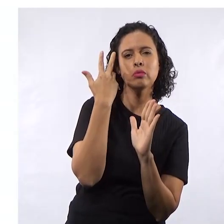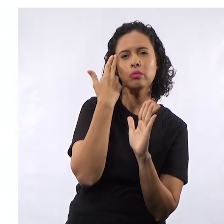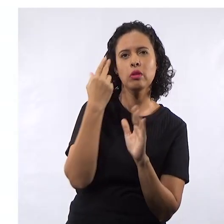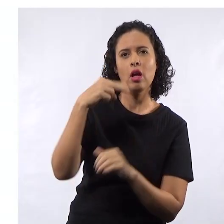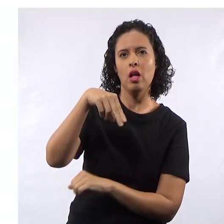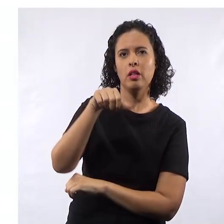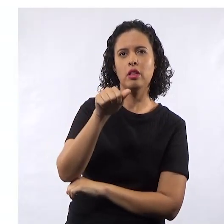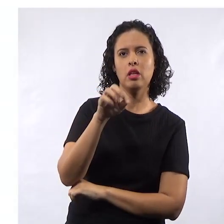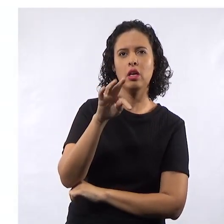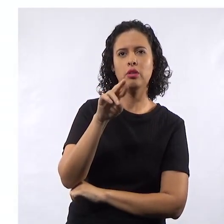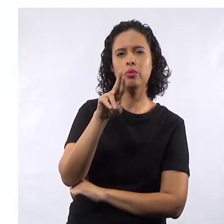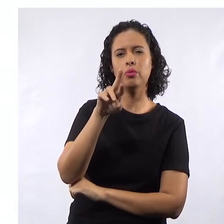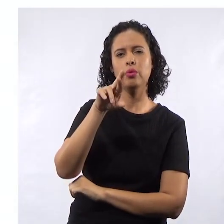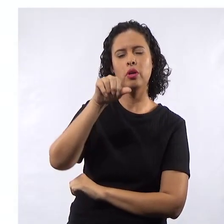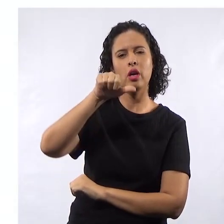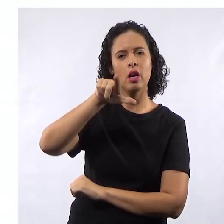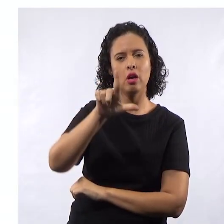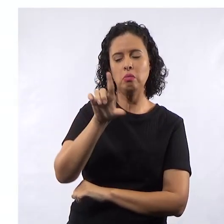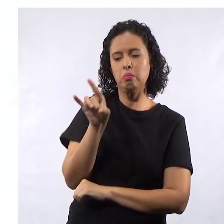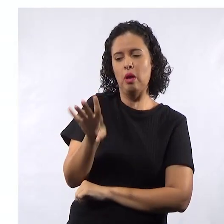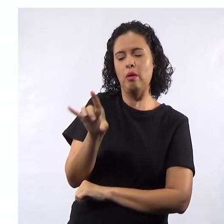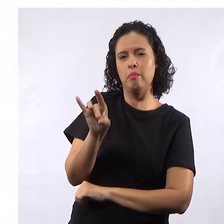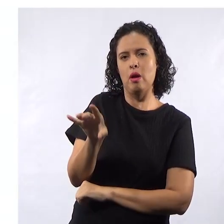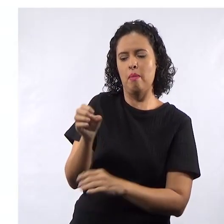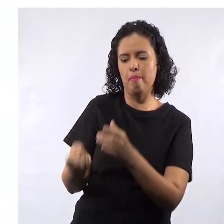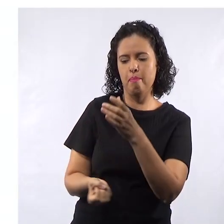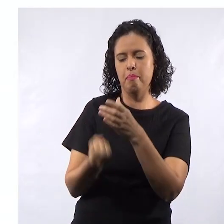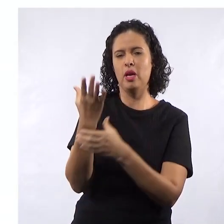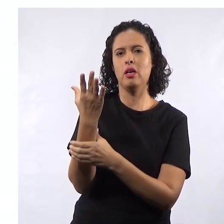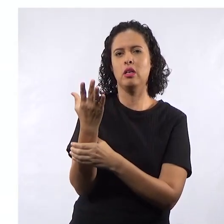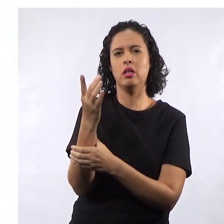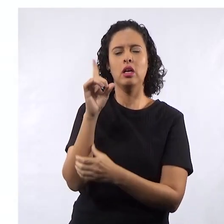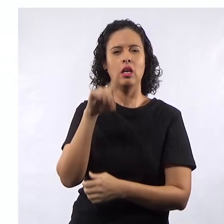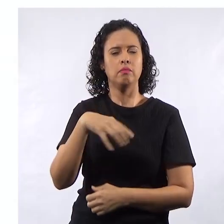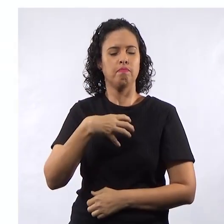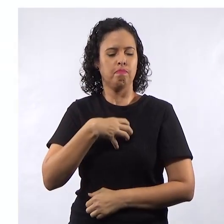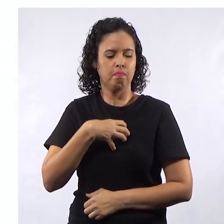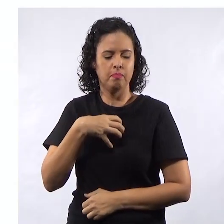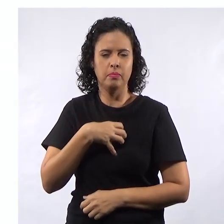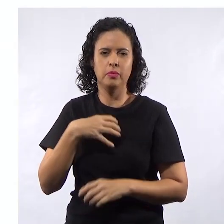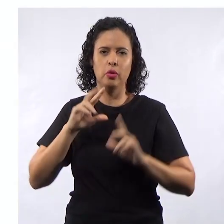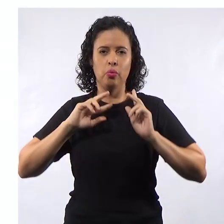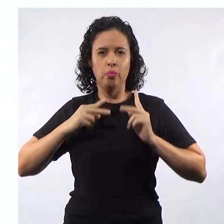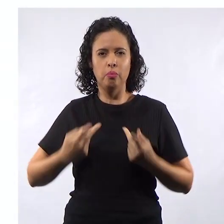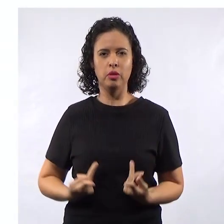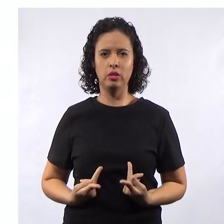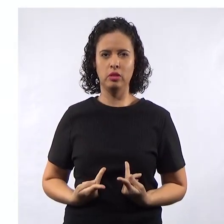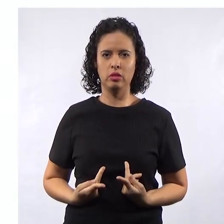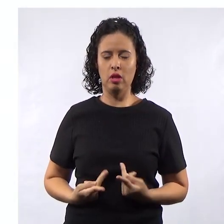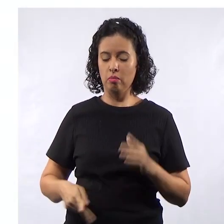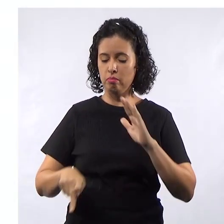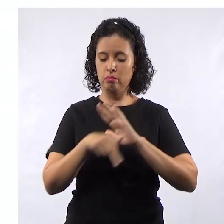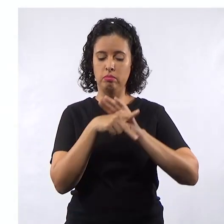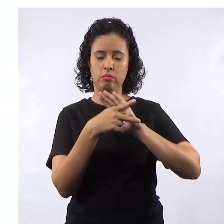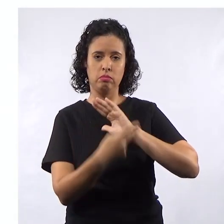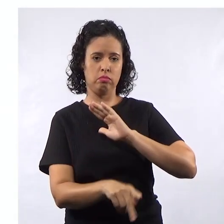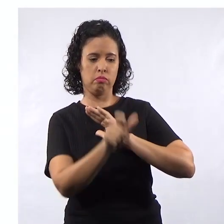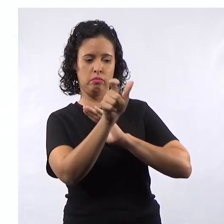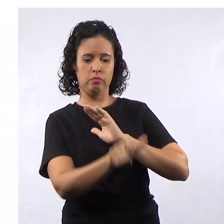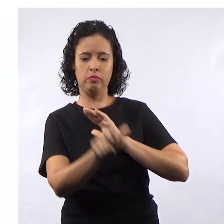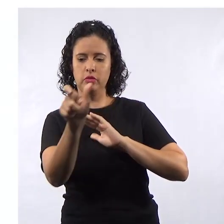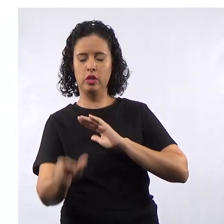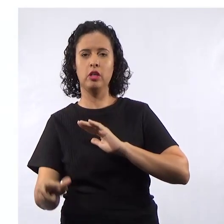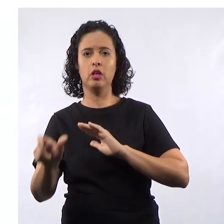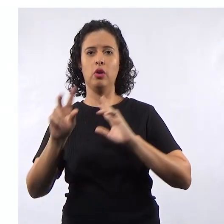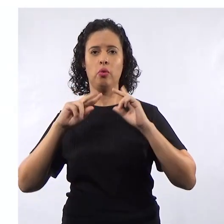aquela situação que vem de uma essência humana, né? Ou seja, pela própria natureza do ser humano, a